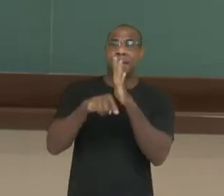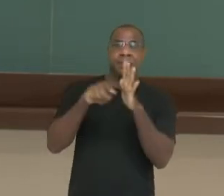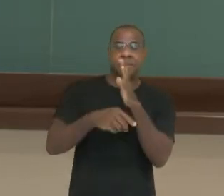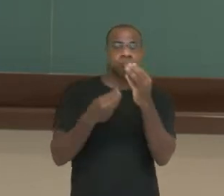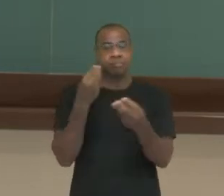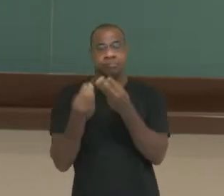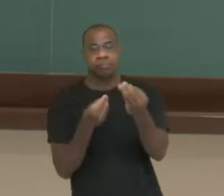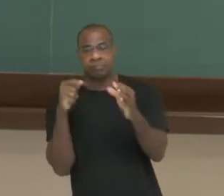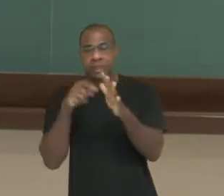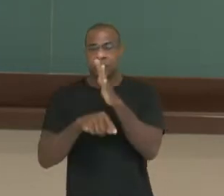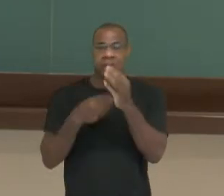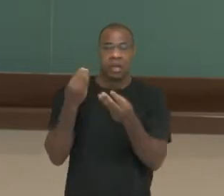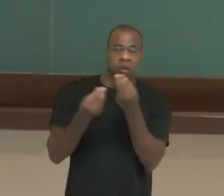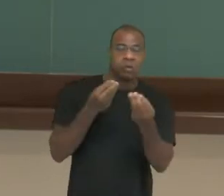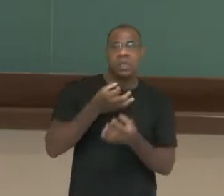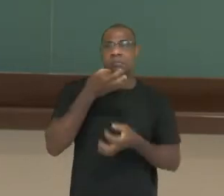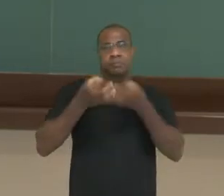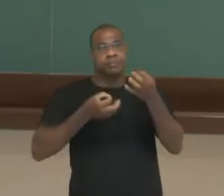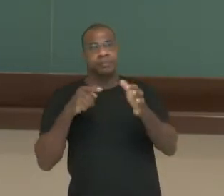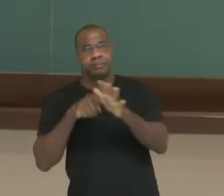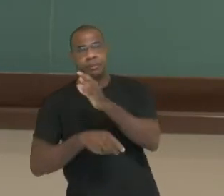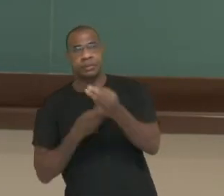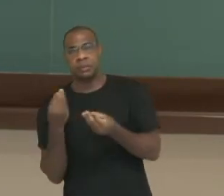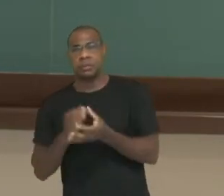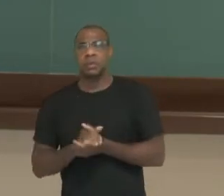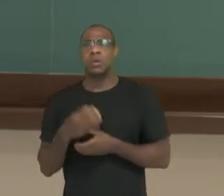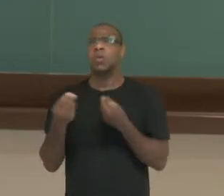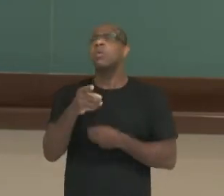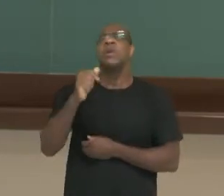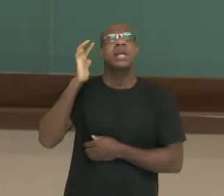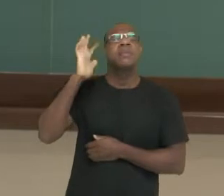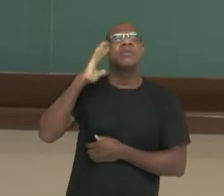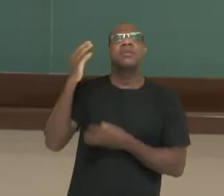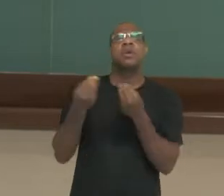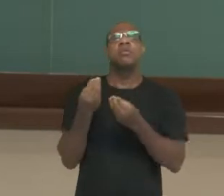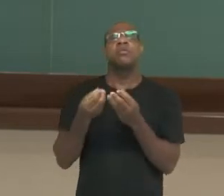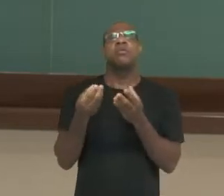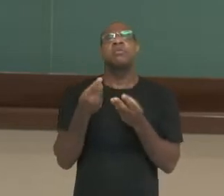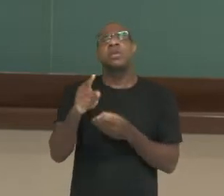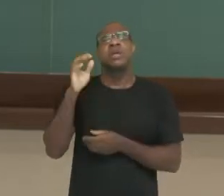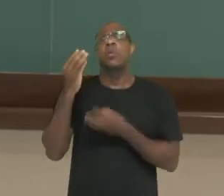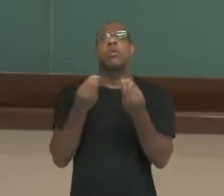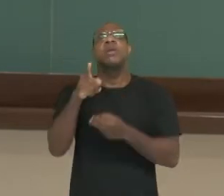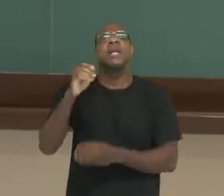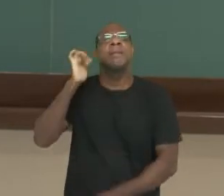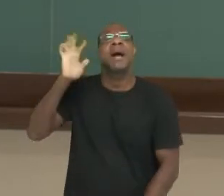questões. Então, como você imagina que foi o século XIX no mundo?